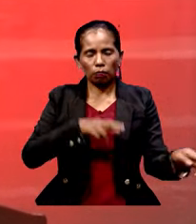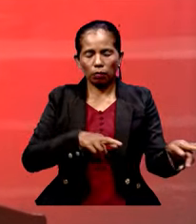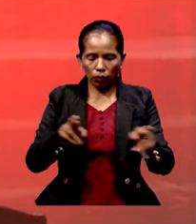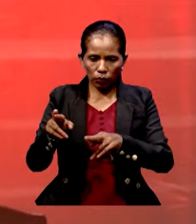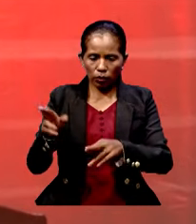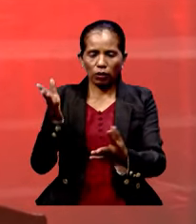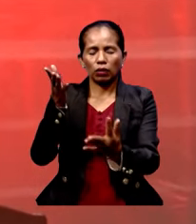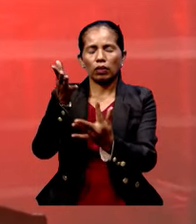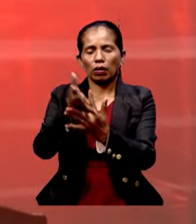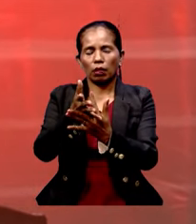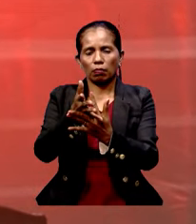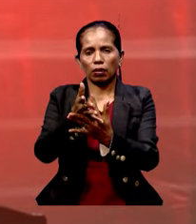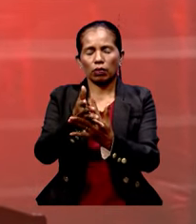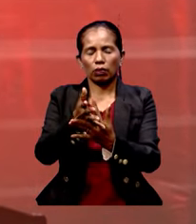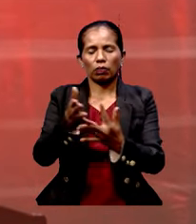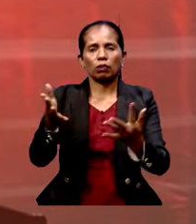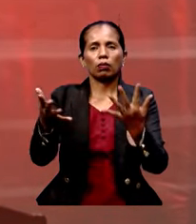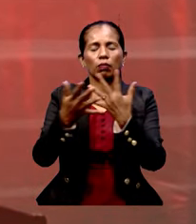em 2024.